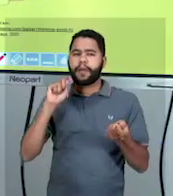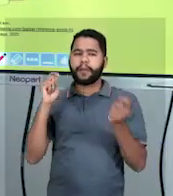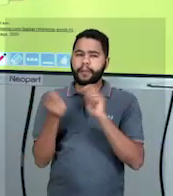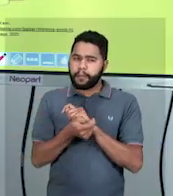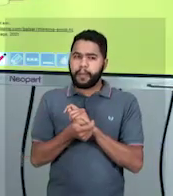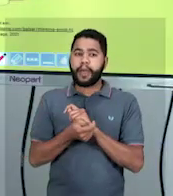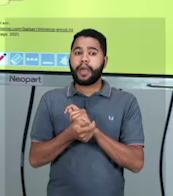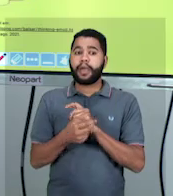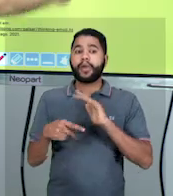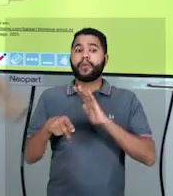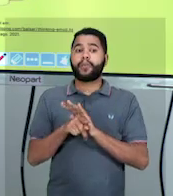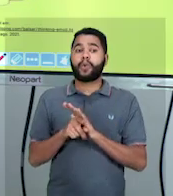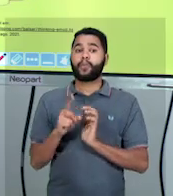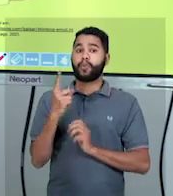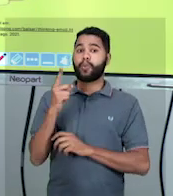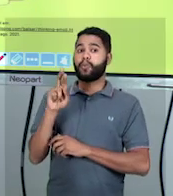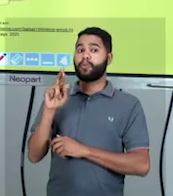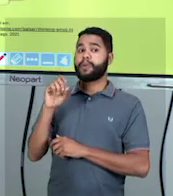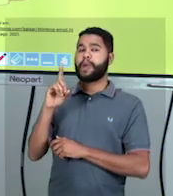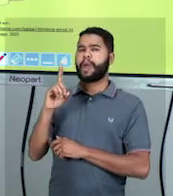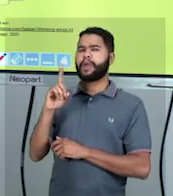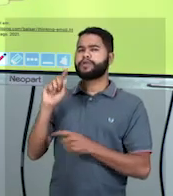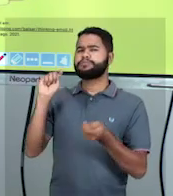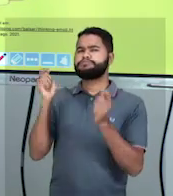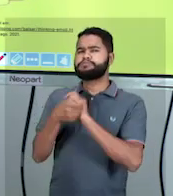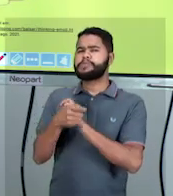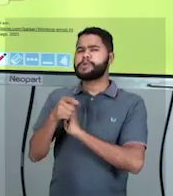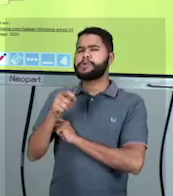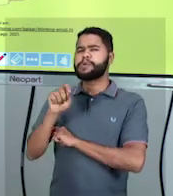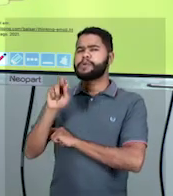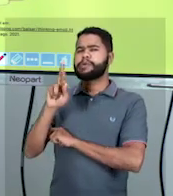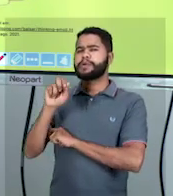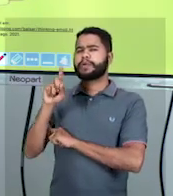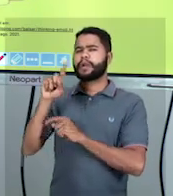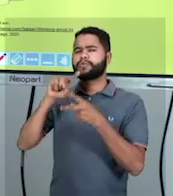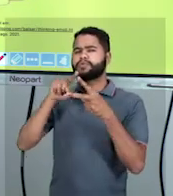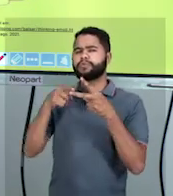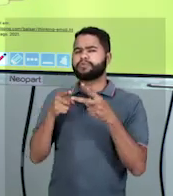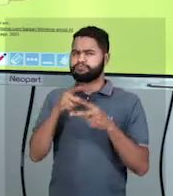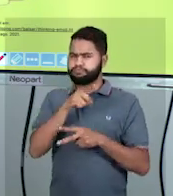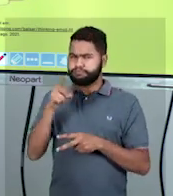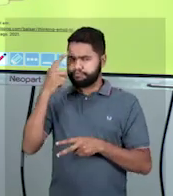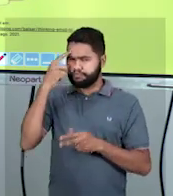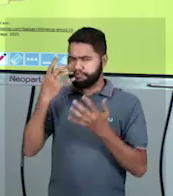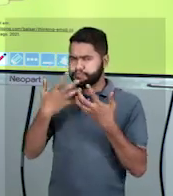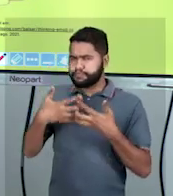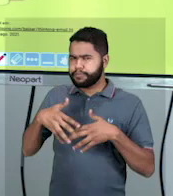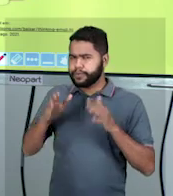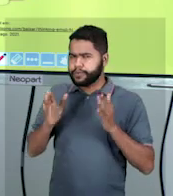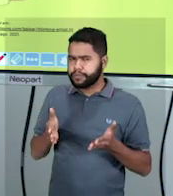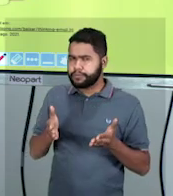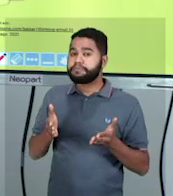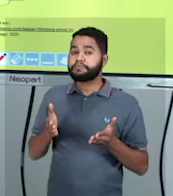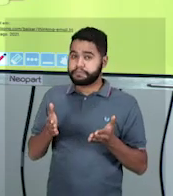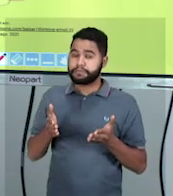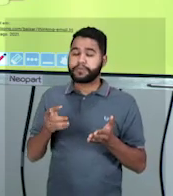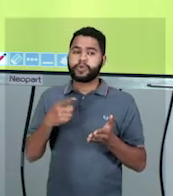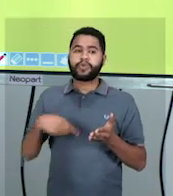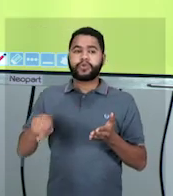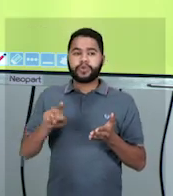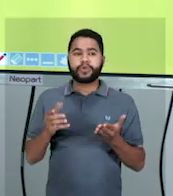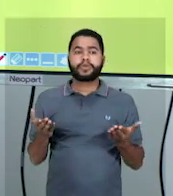quanto que mede um radiano em graus Pensa em um pouquinho Já pensou Então vamos